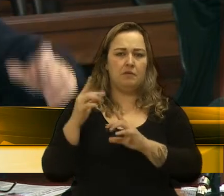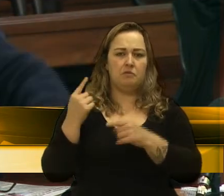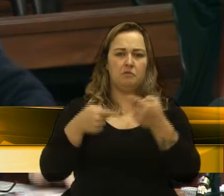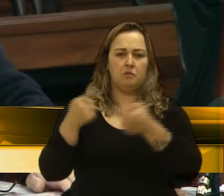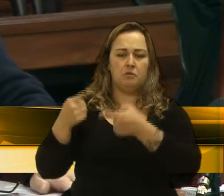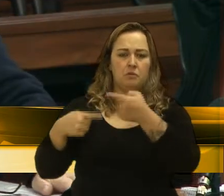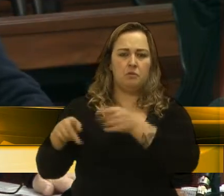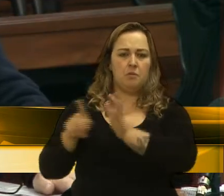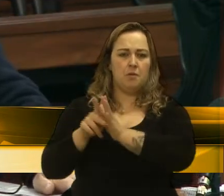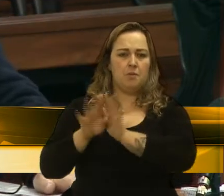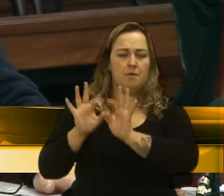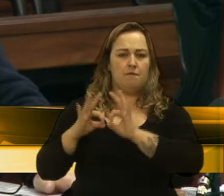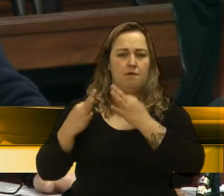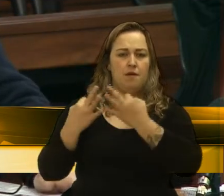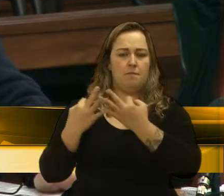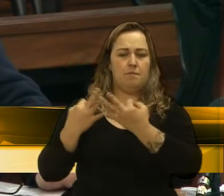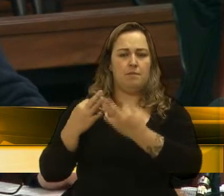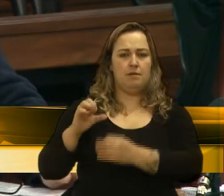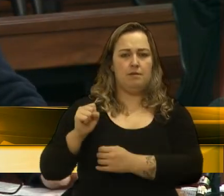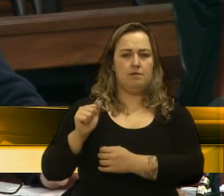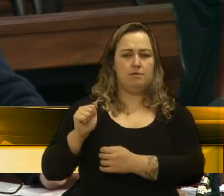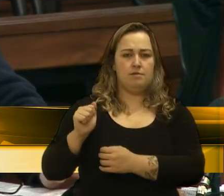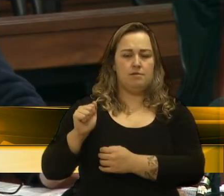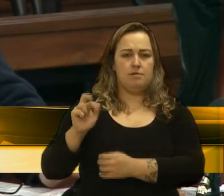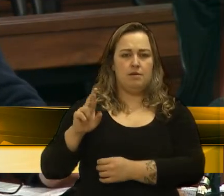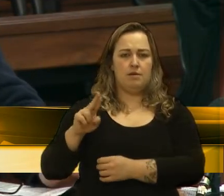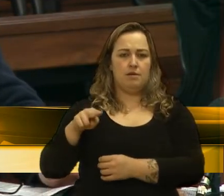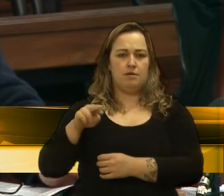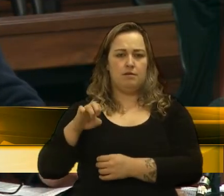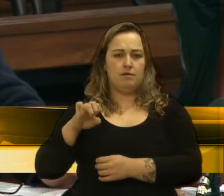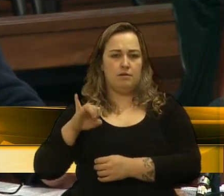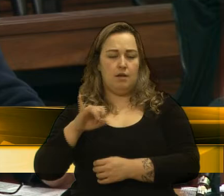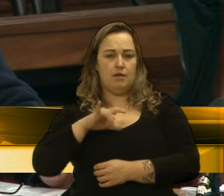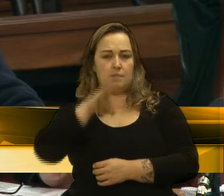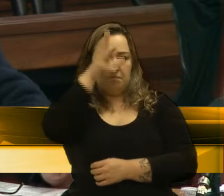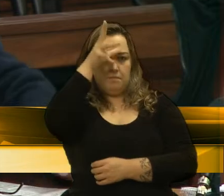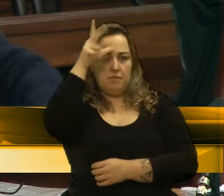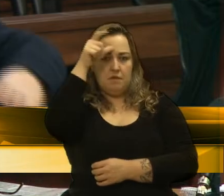Sarney e se elegeu prefeito de São Luís. E aí ele nos